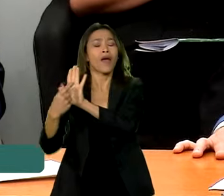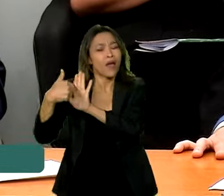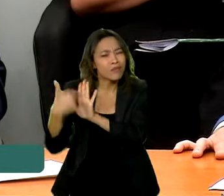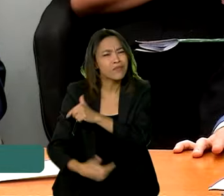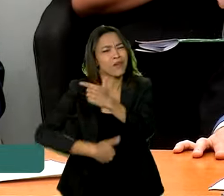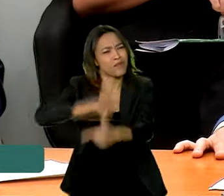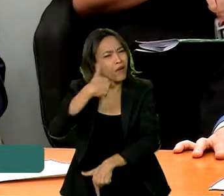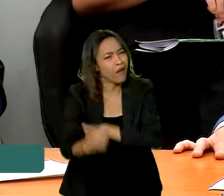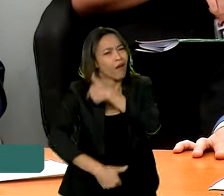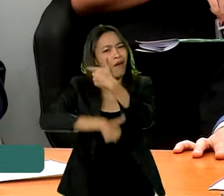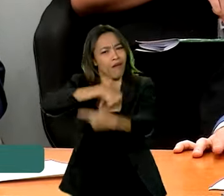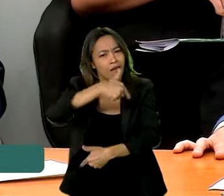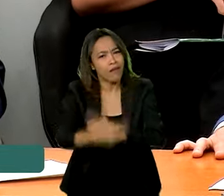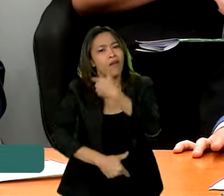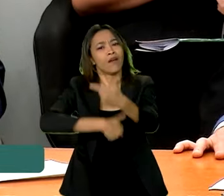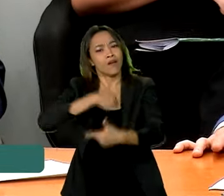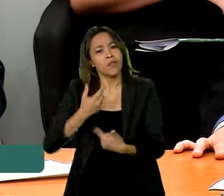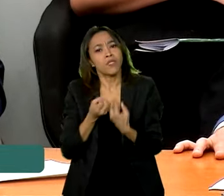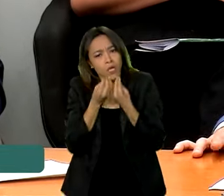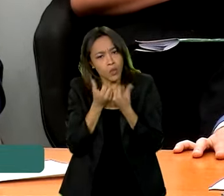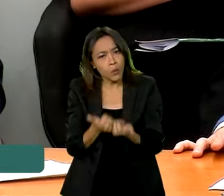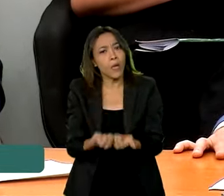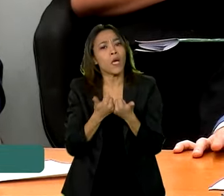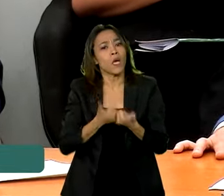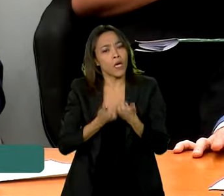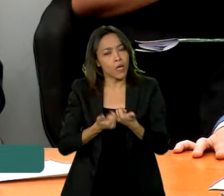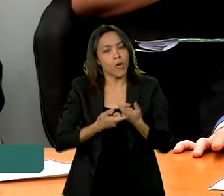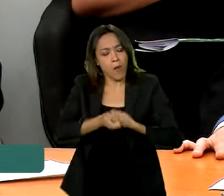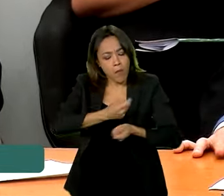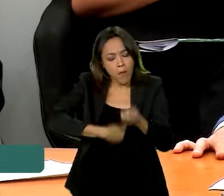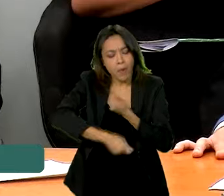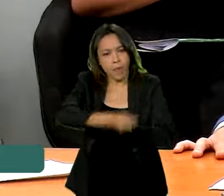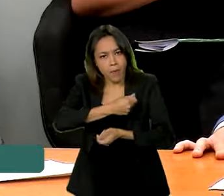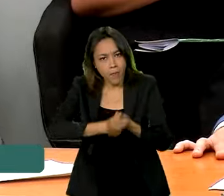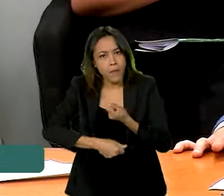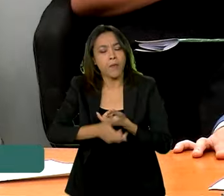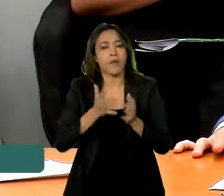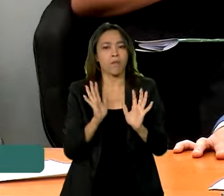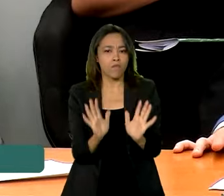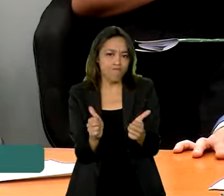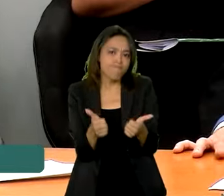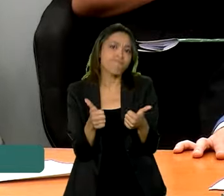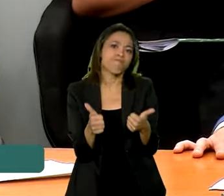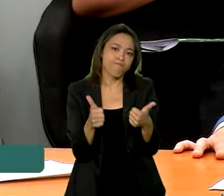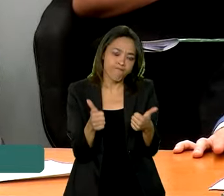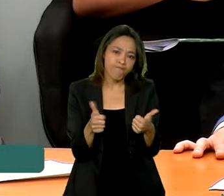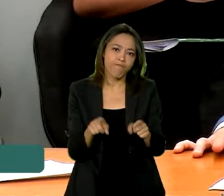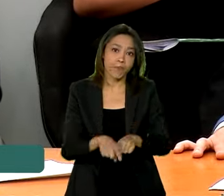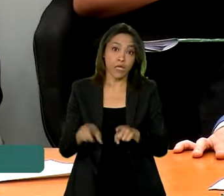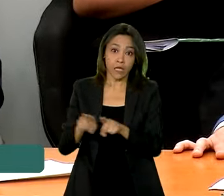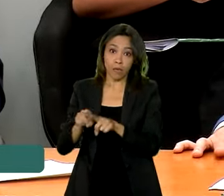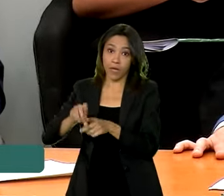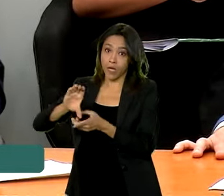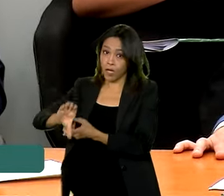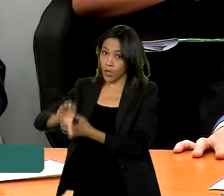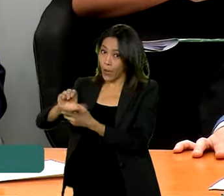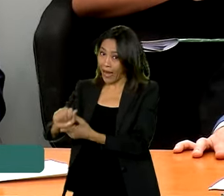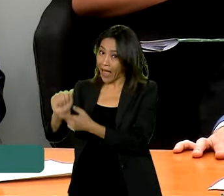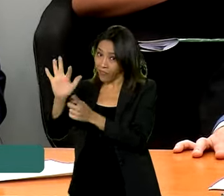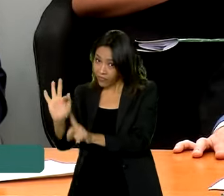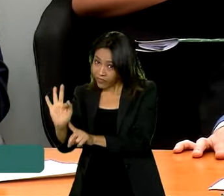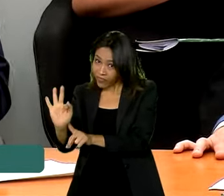né? As transações estão indo bem, a receita... o CARF está indo bem, está tudo